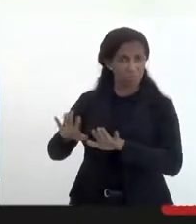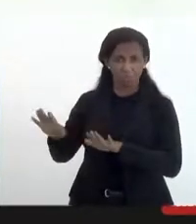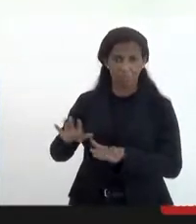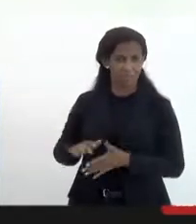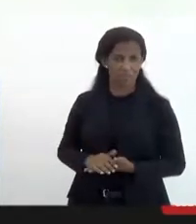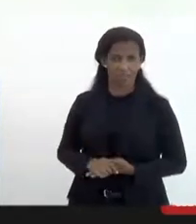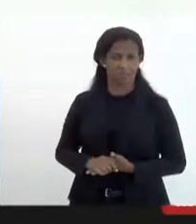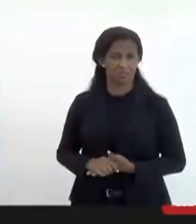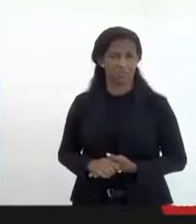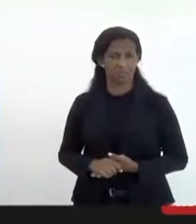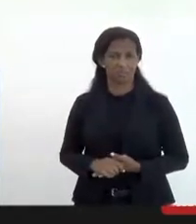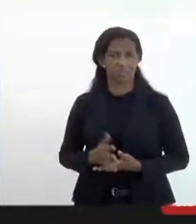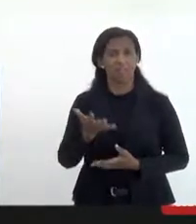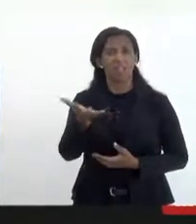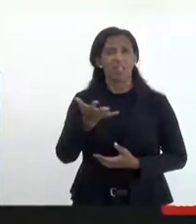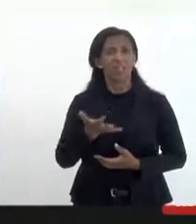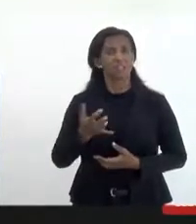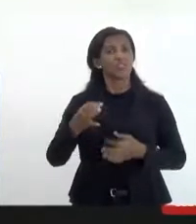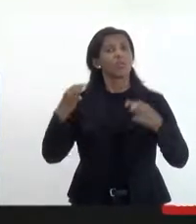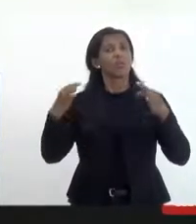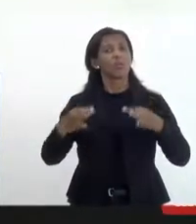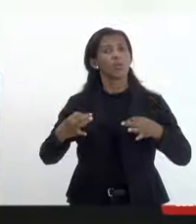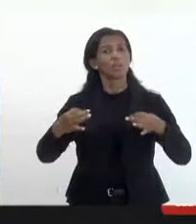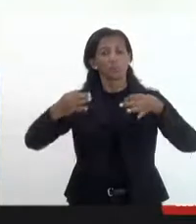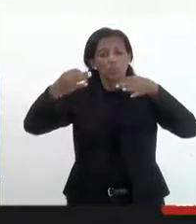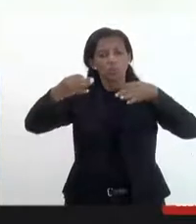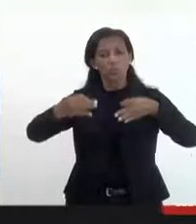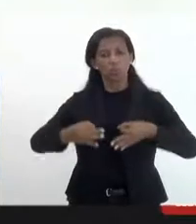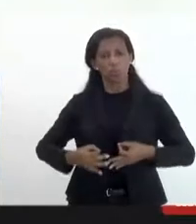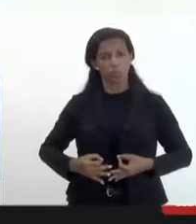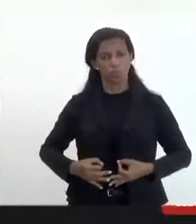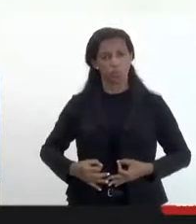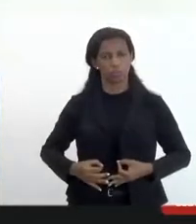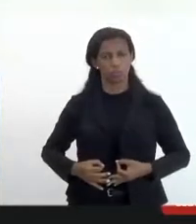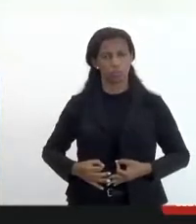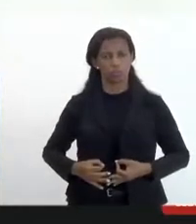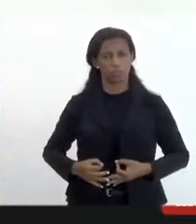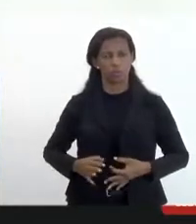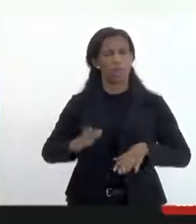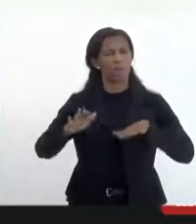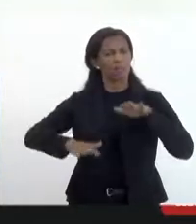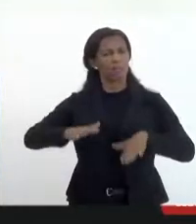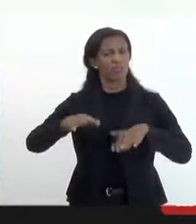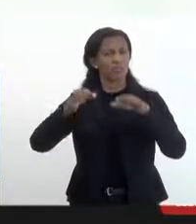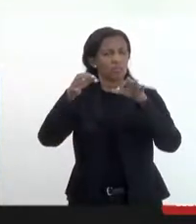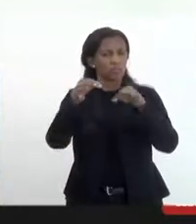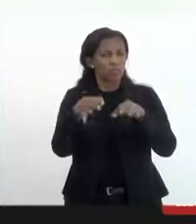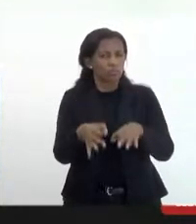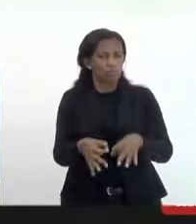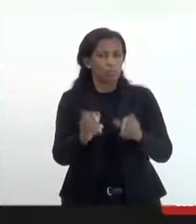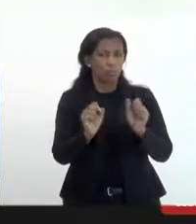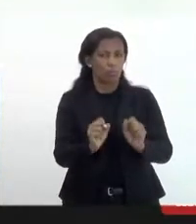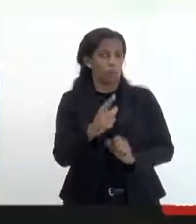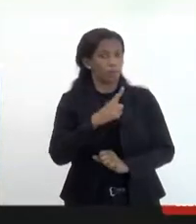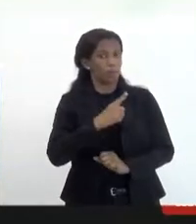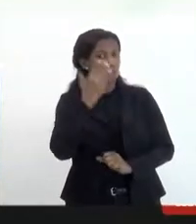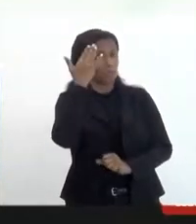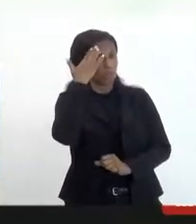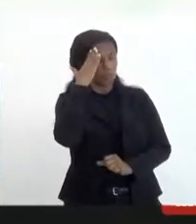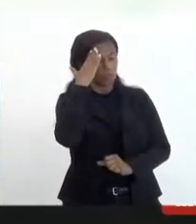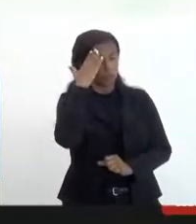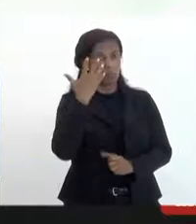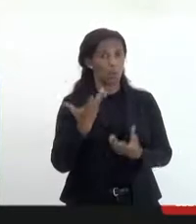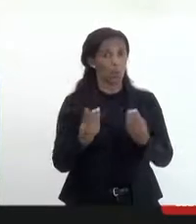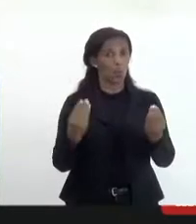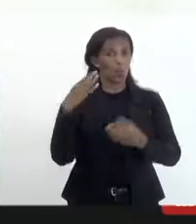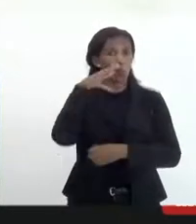benesse. A gente quer o justo. Mas o justo, muitas vezes, pode vir com entendimento